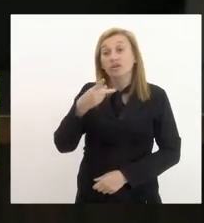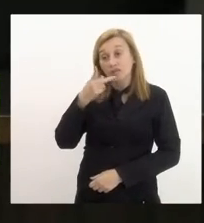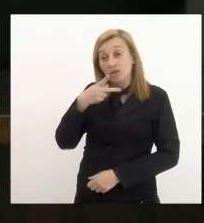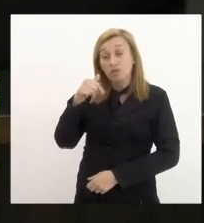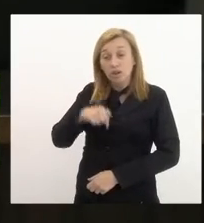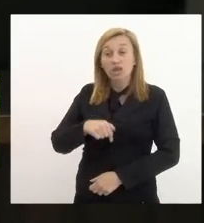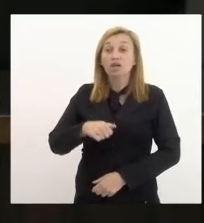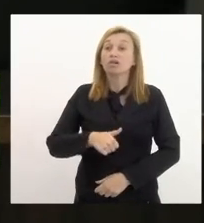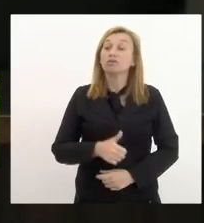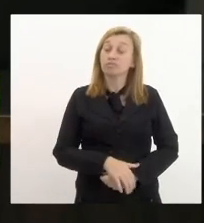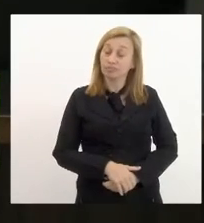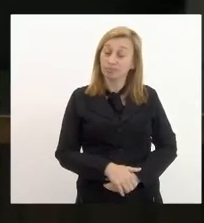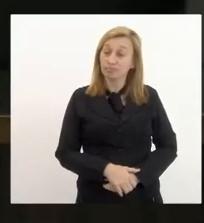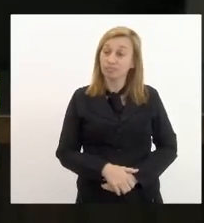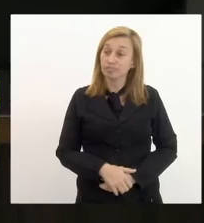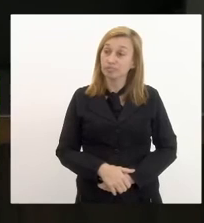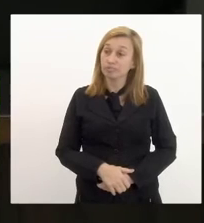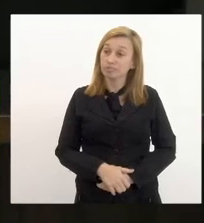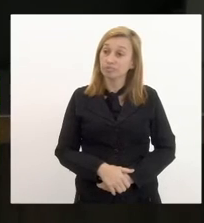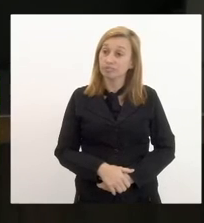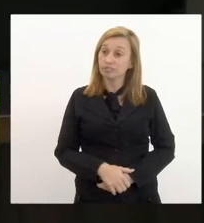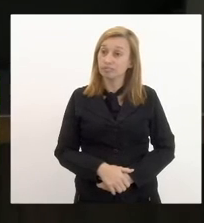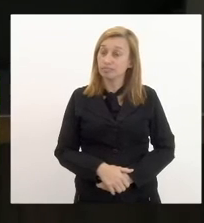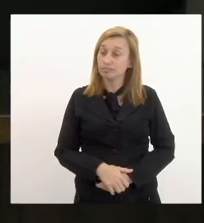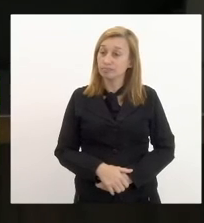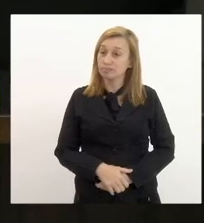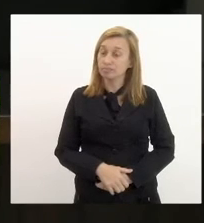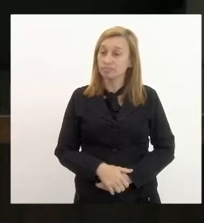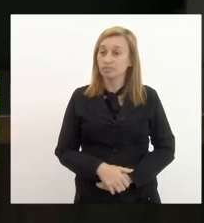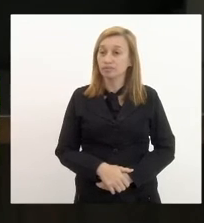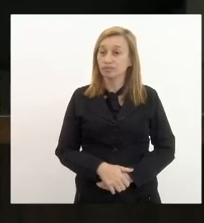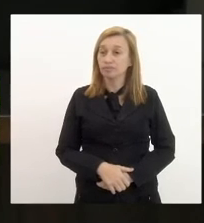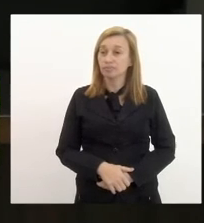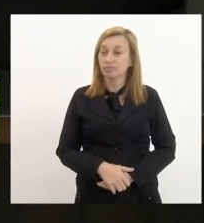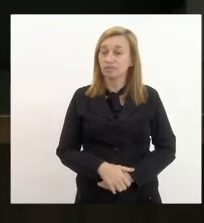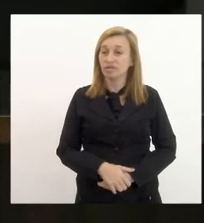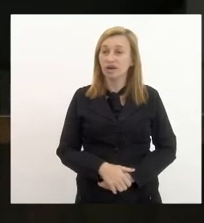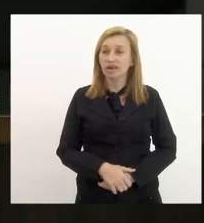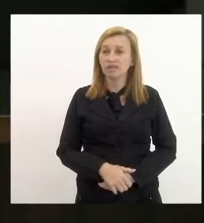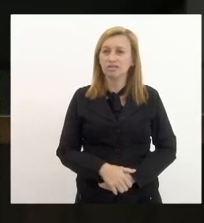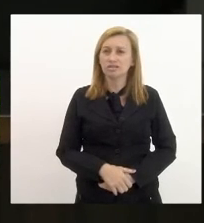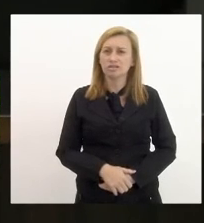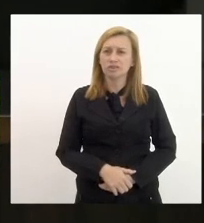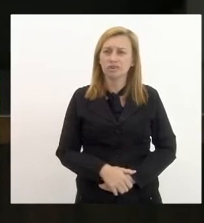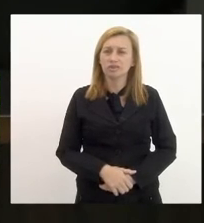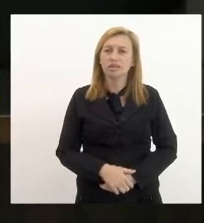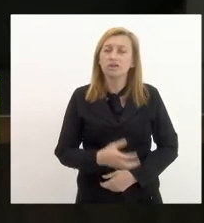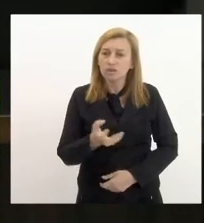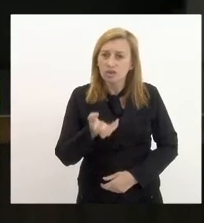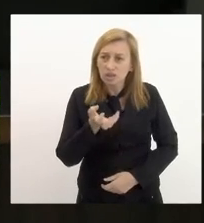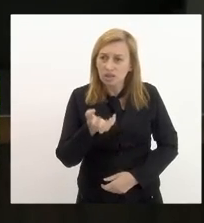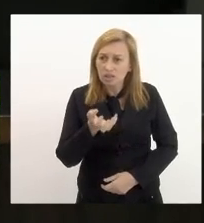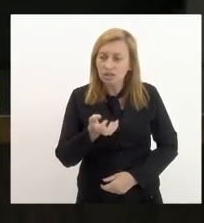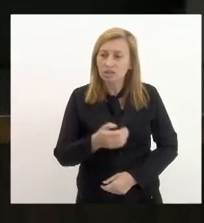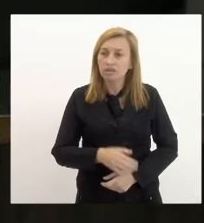aquilo o primeiro é um eu queria